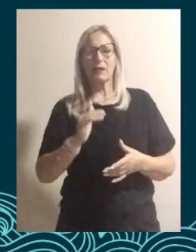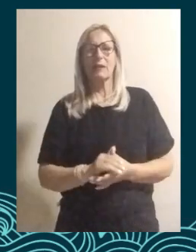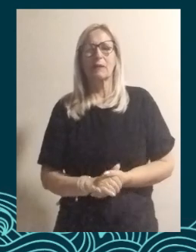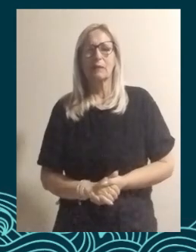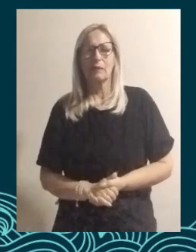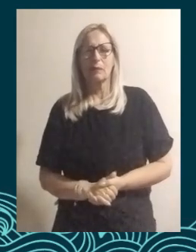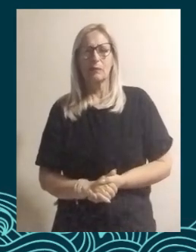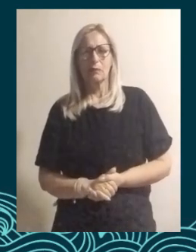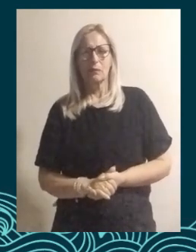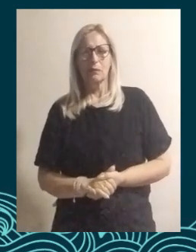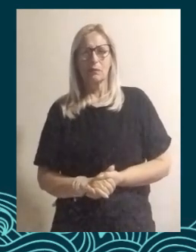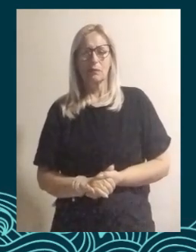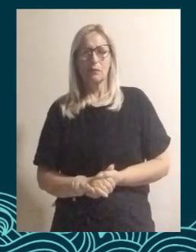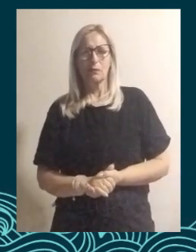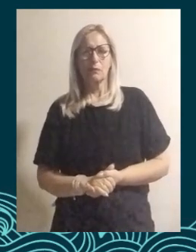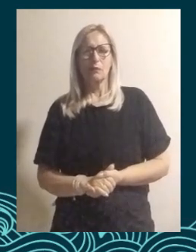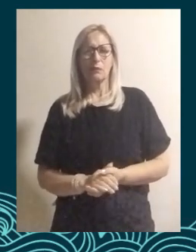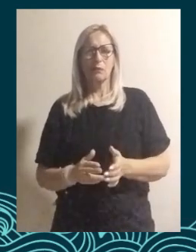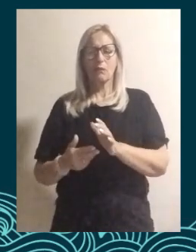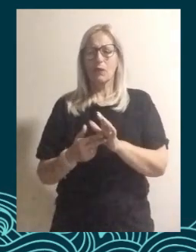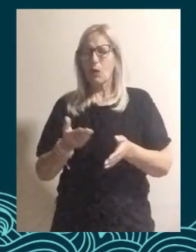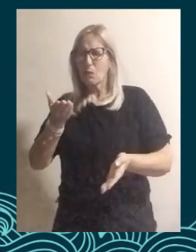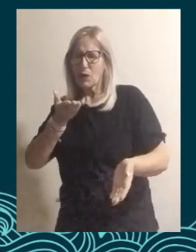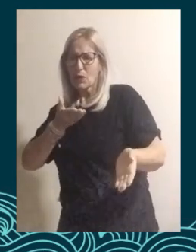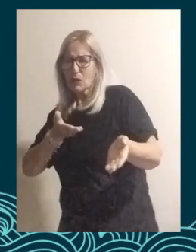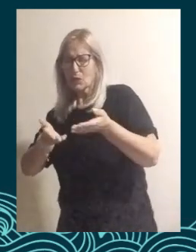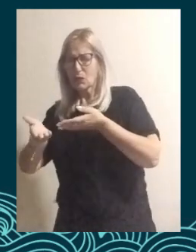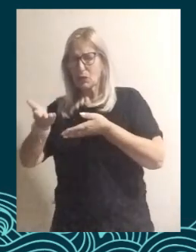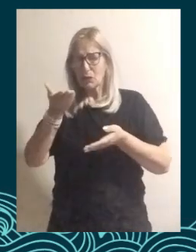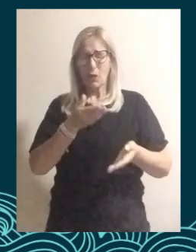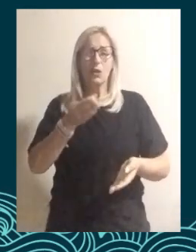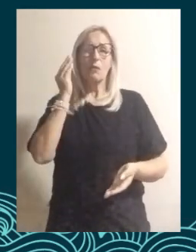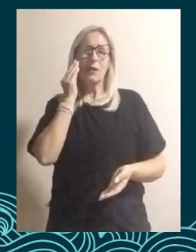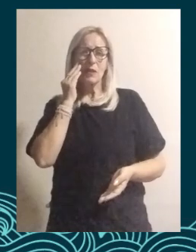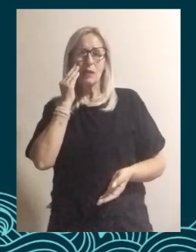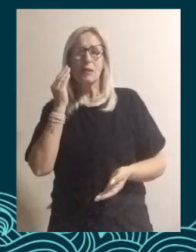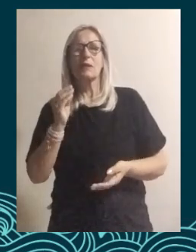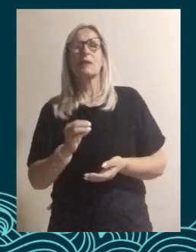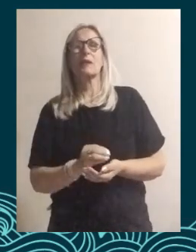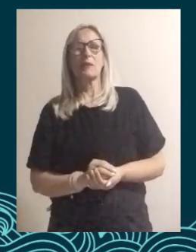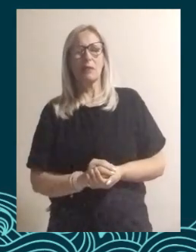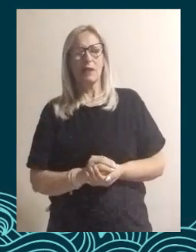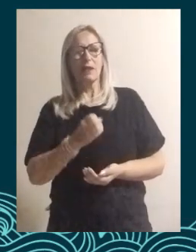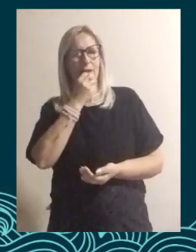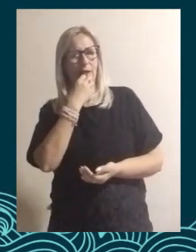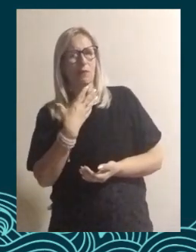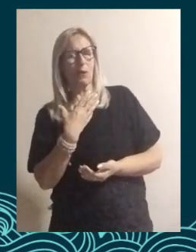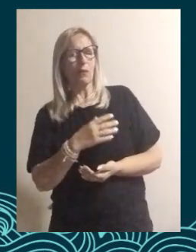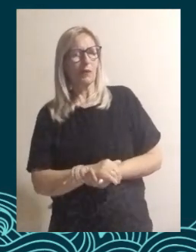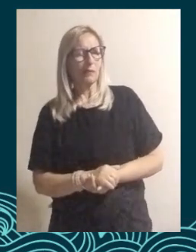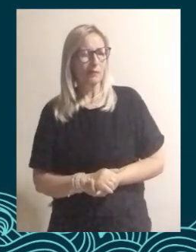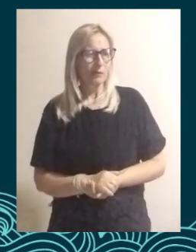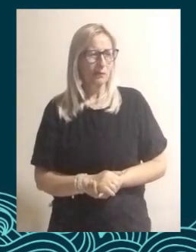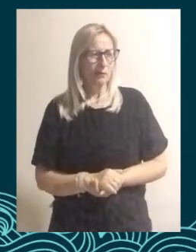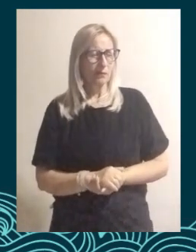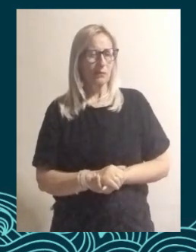assim, para elas também acessível. E ler em roda, uma ajuda a outra, então foi uma experiência muito gostosa. Nós